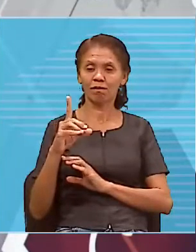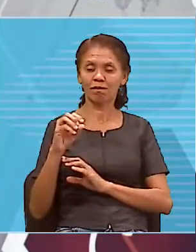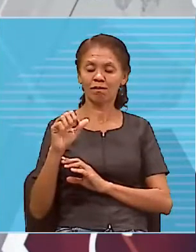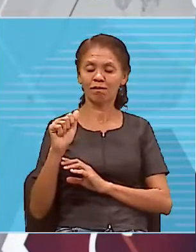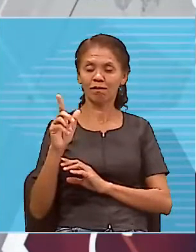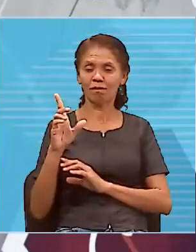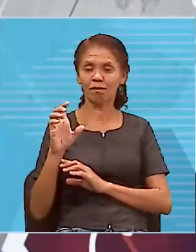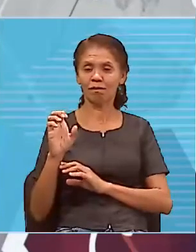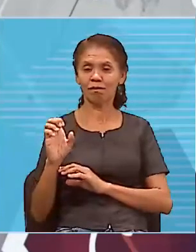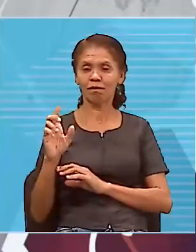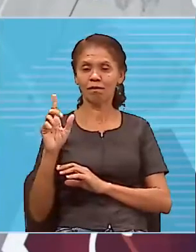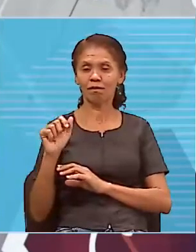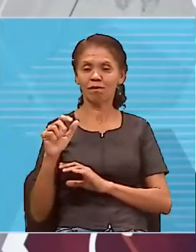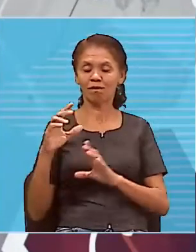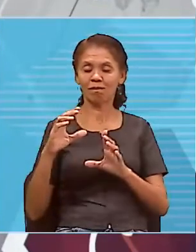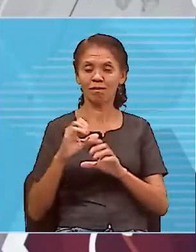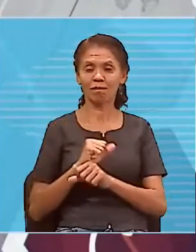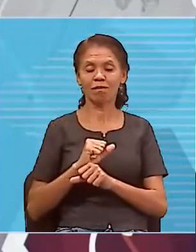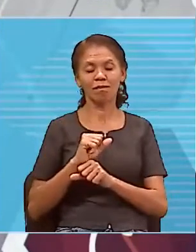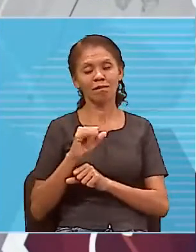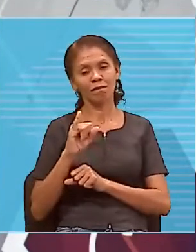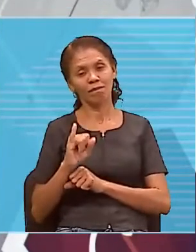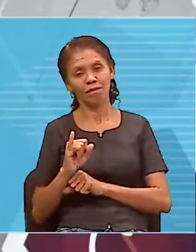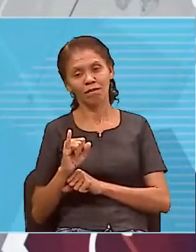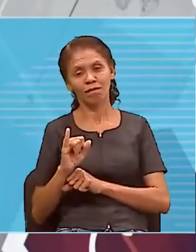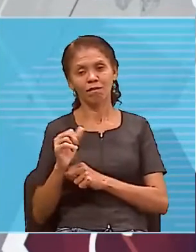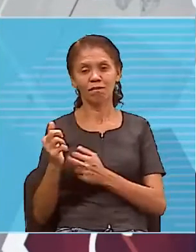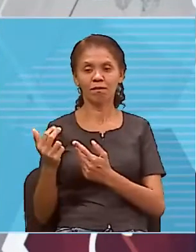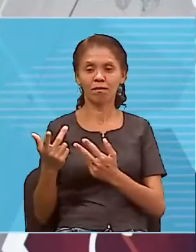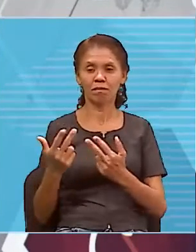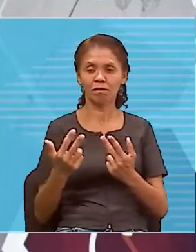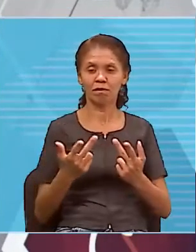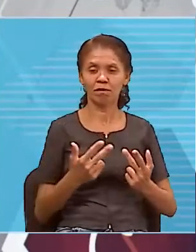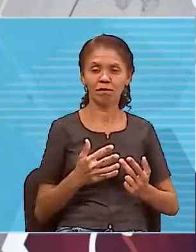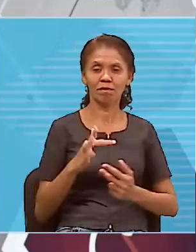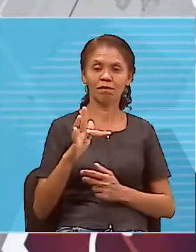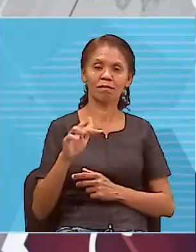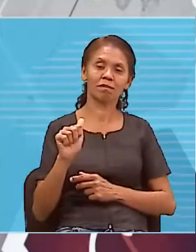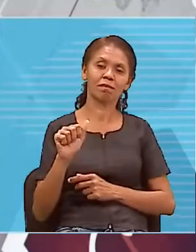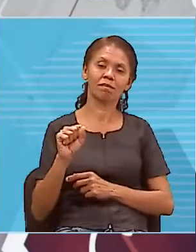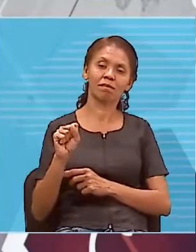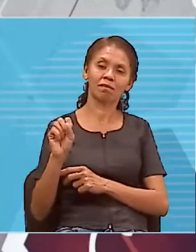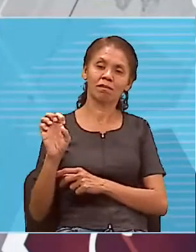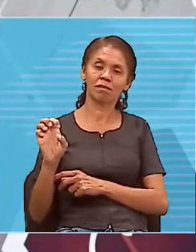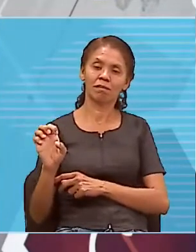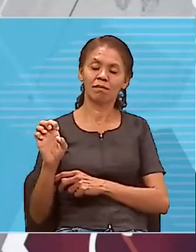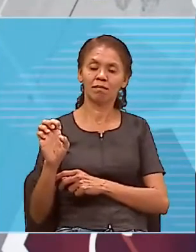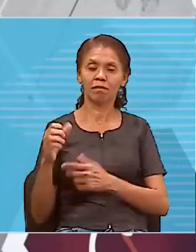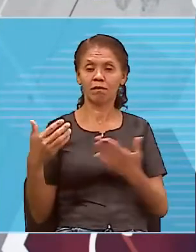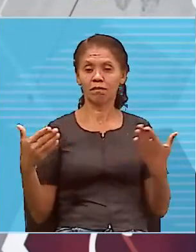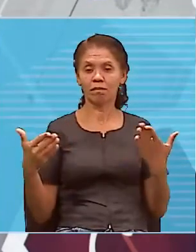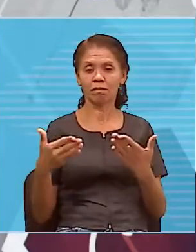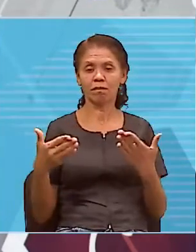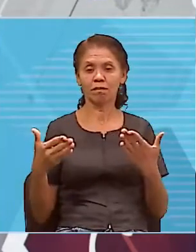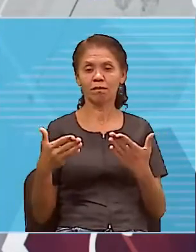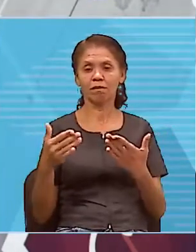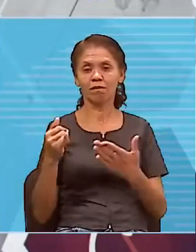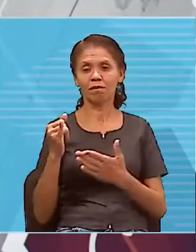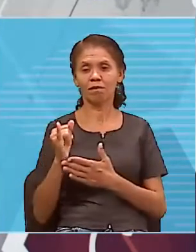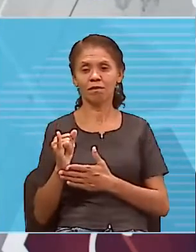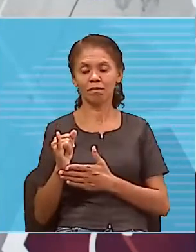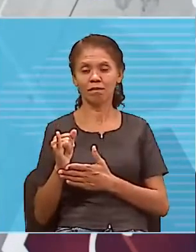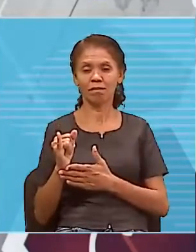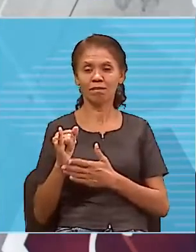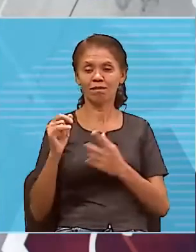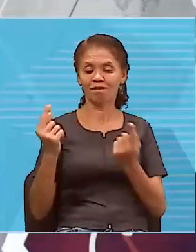se elas são iguais em fase né agora professor se elas